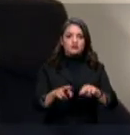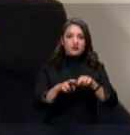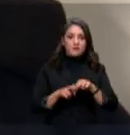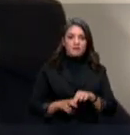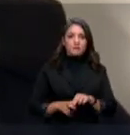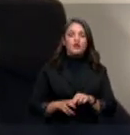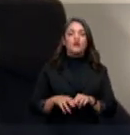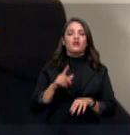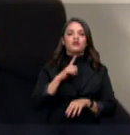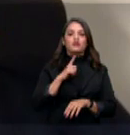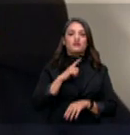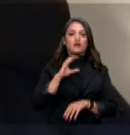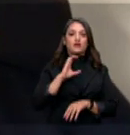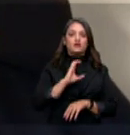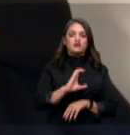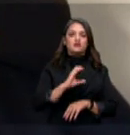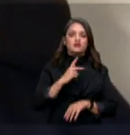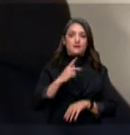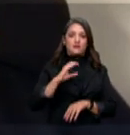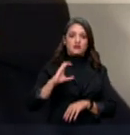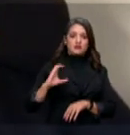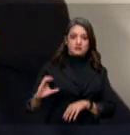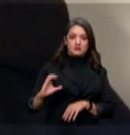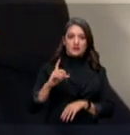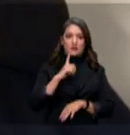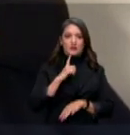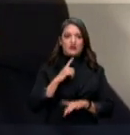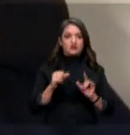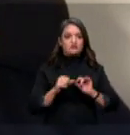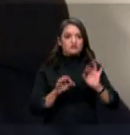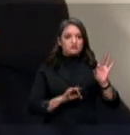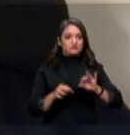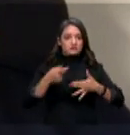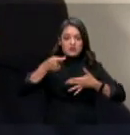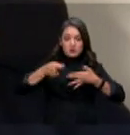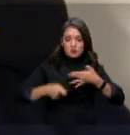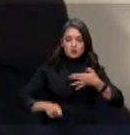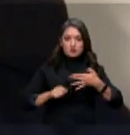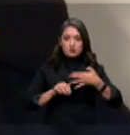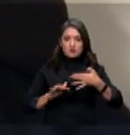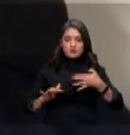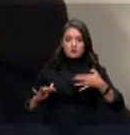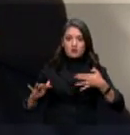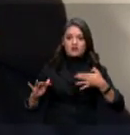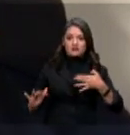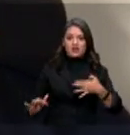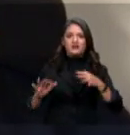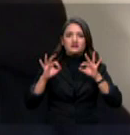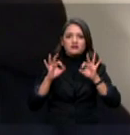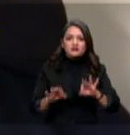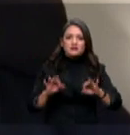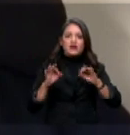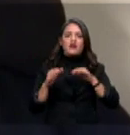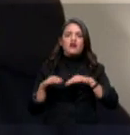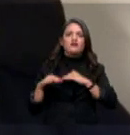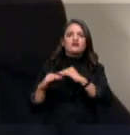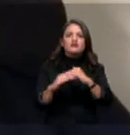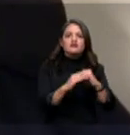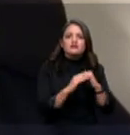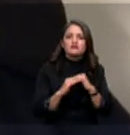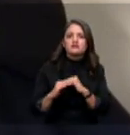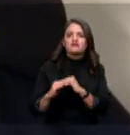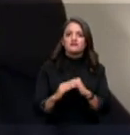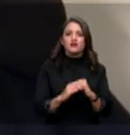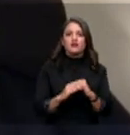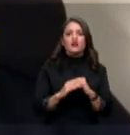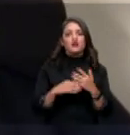pelo Código de Processo Civil, para a construção de uma jurisprudência íntegra, estável e coerente,